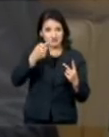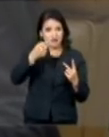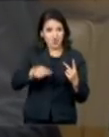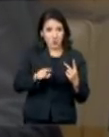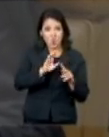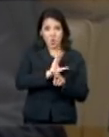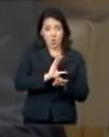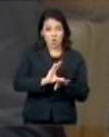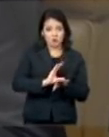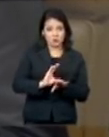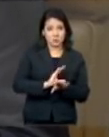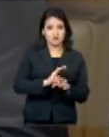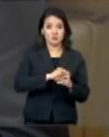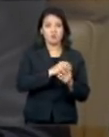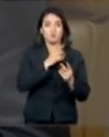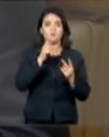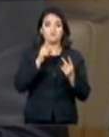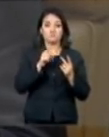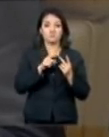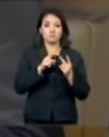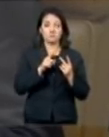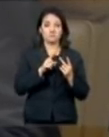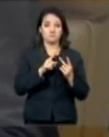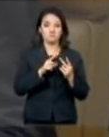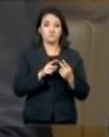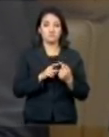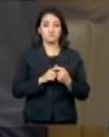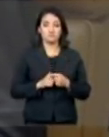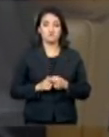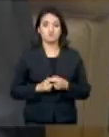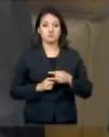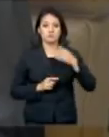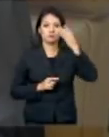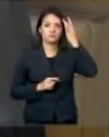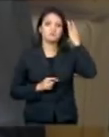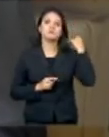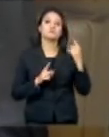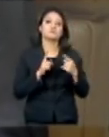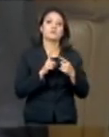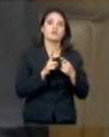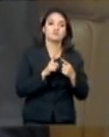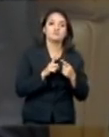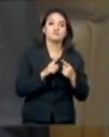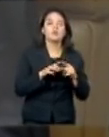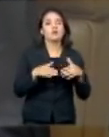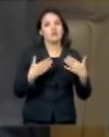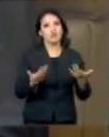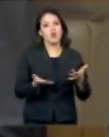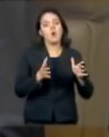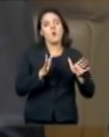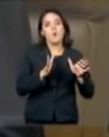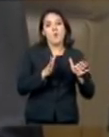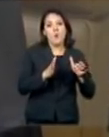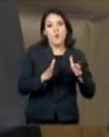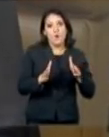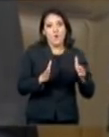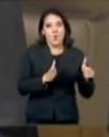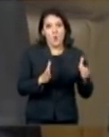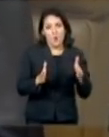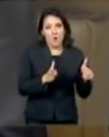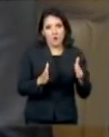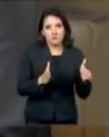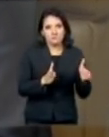é pois é o mero decurso de lapso temporal não é oponível